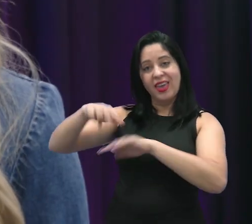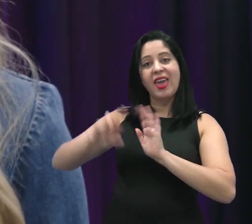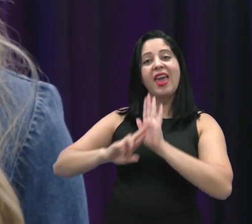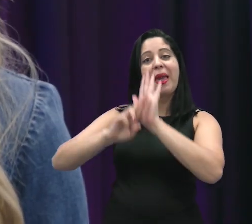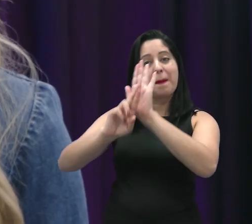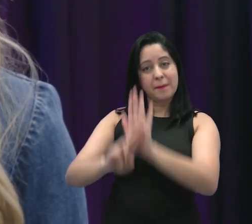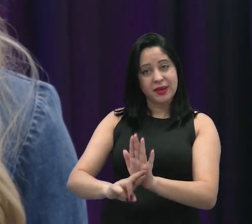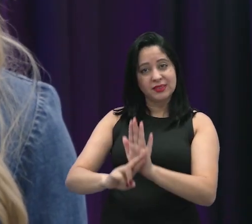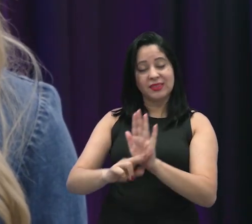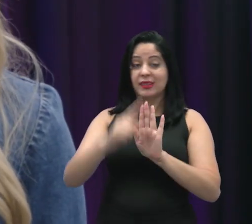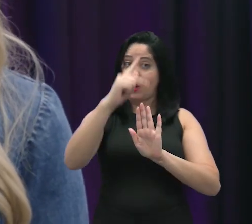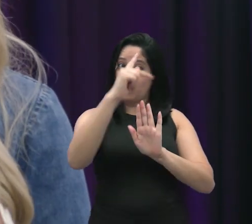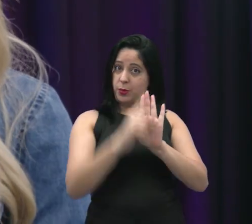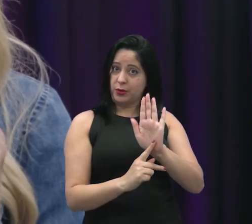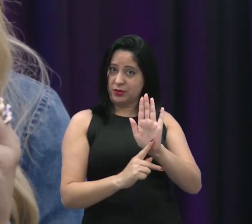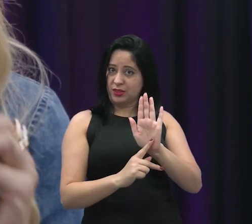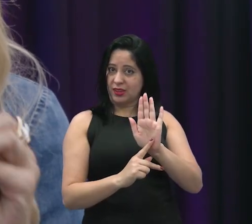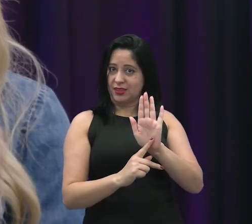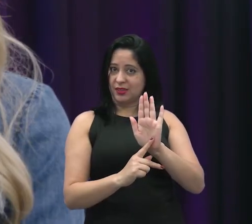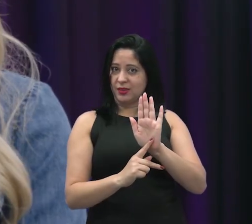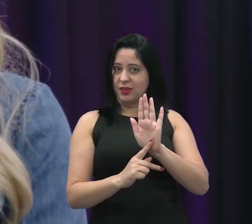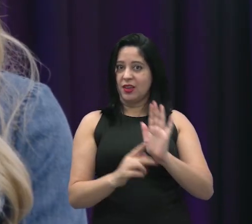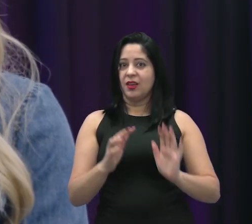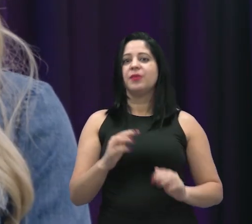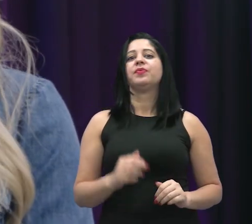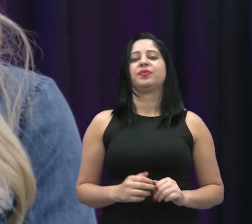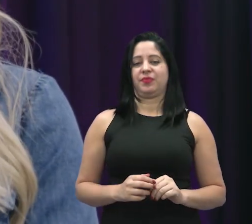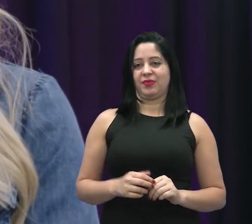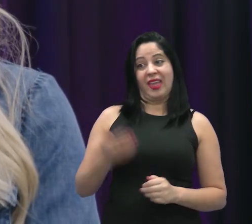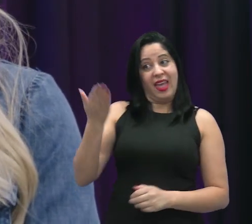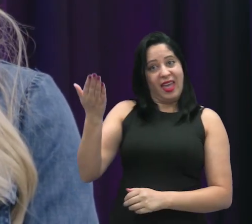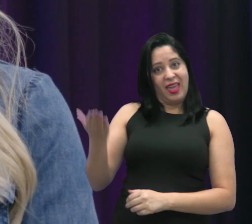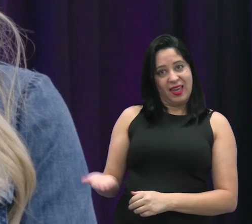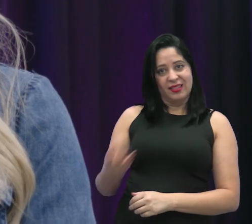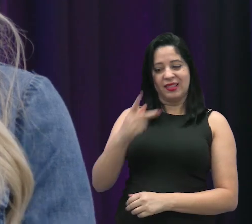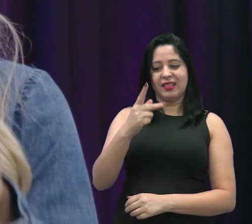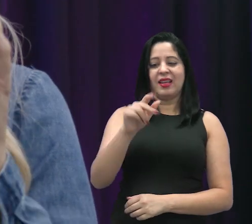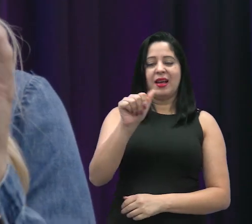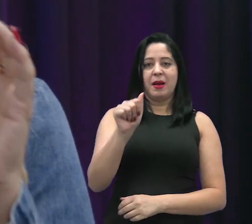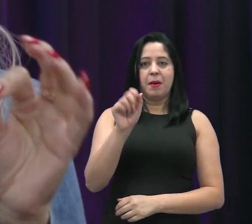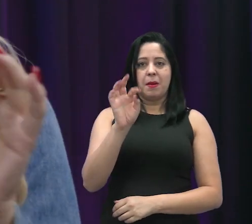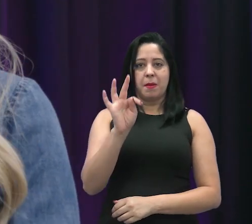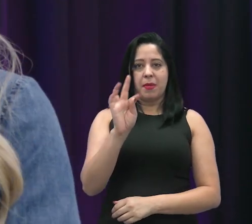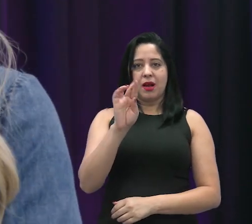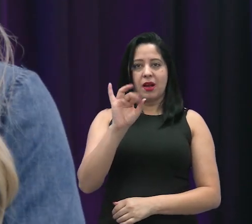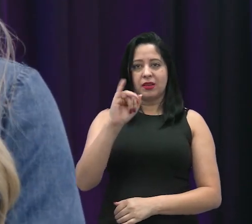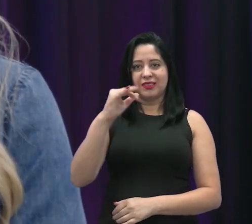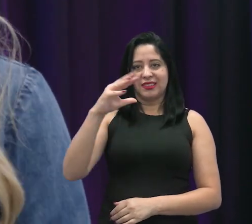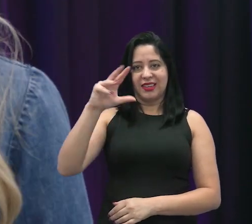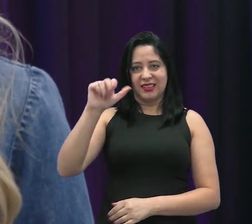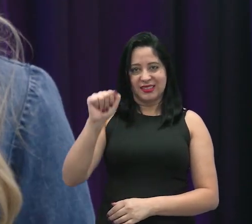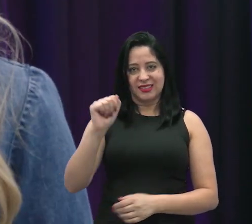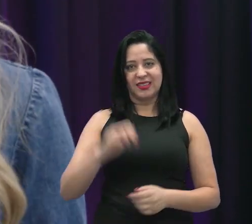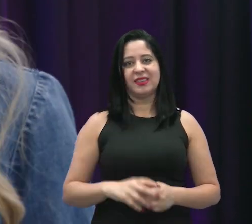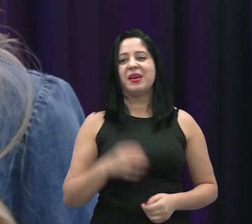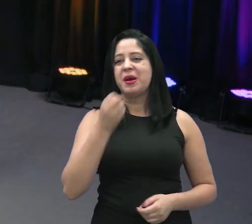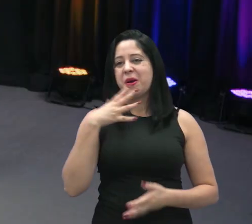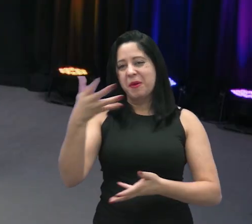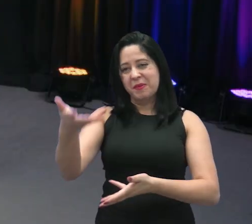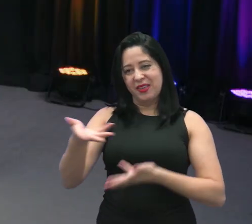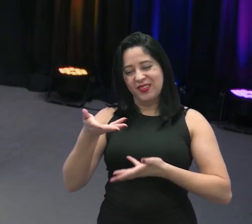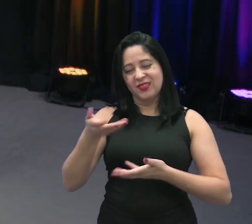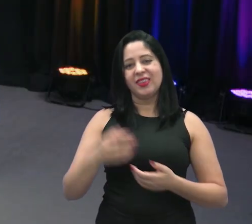o projeto pra gente hoje, para falar um pouquinho a respeito, é a fada bordadeira Patrícia Gracioli.